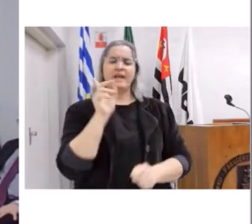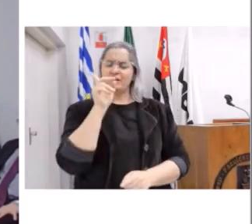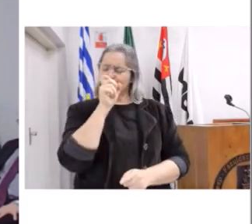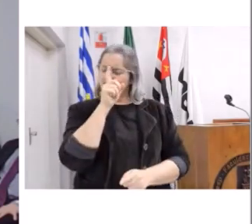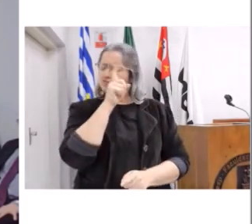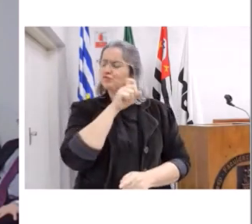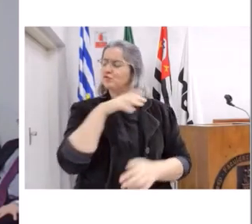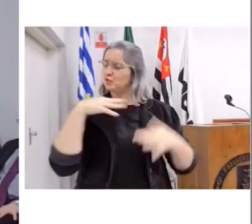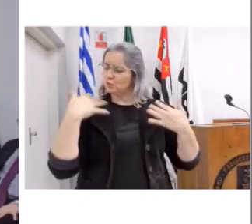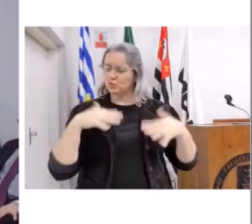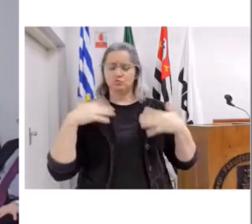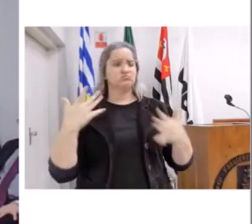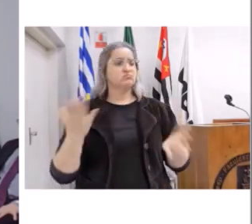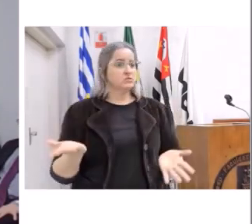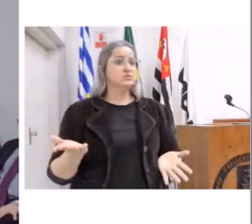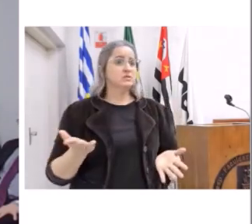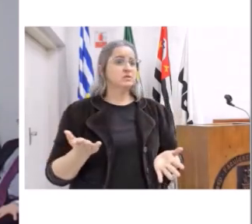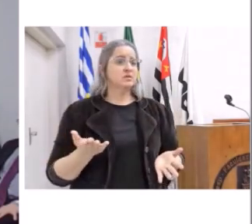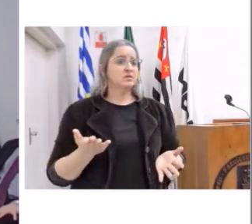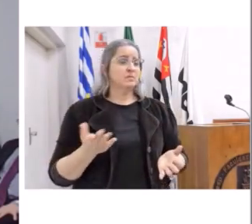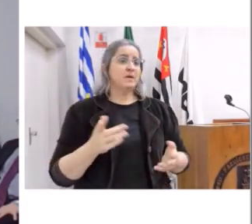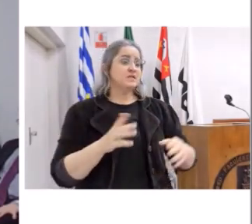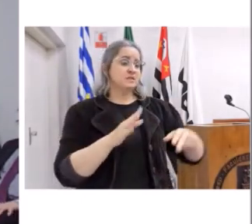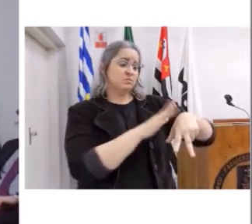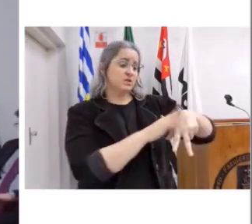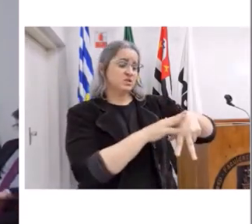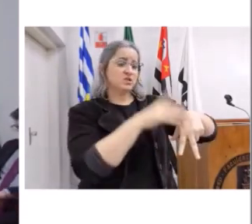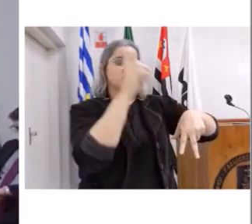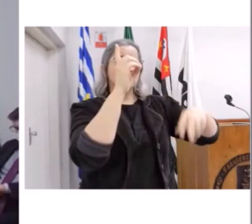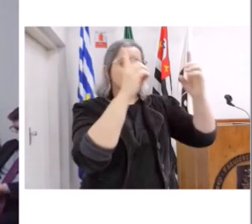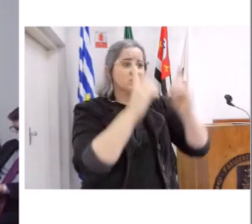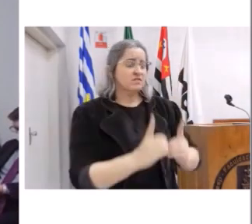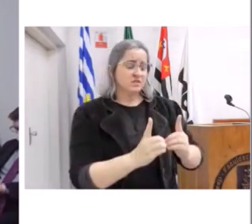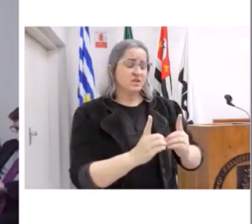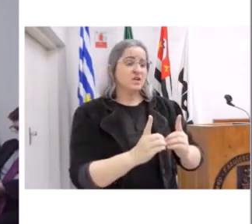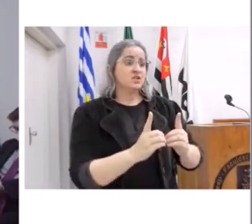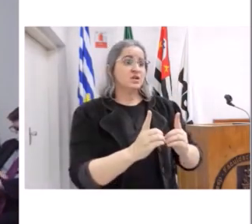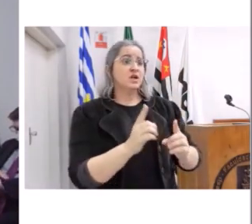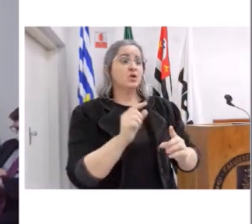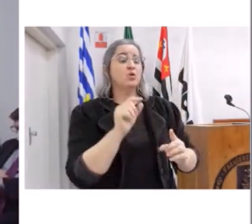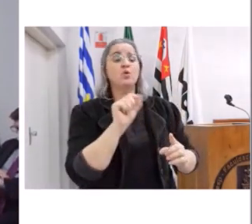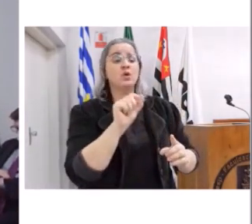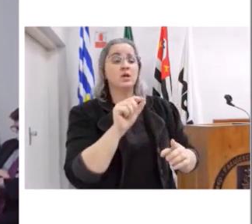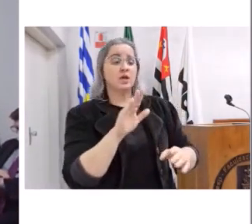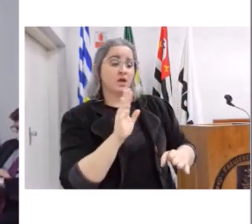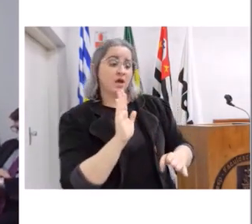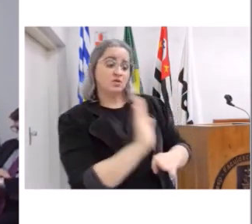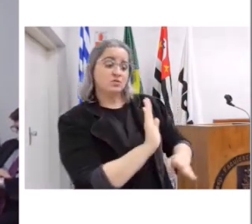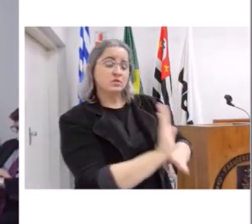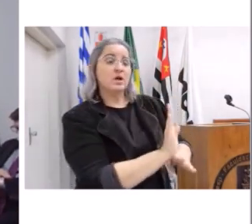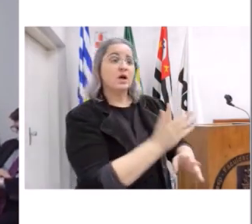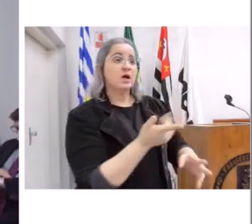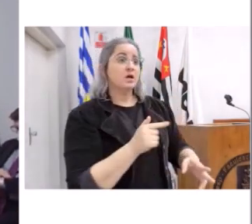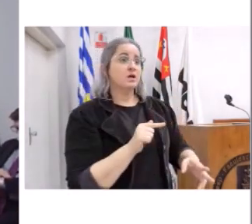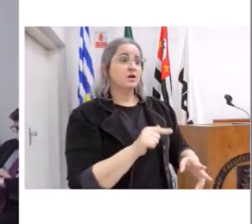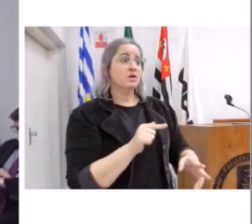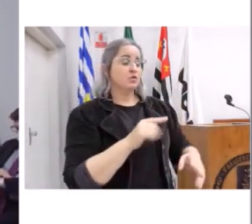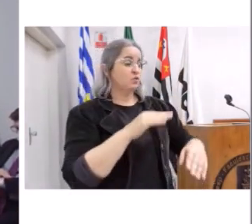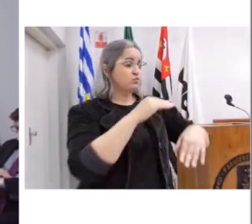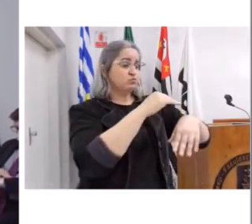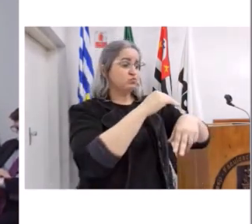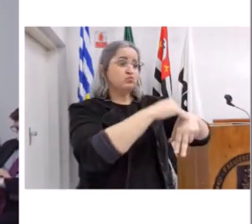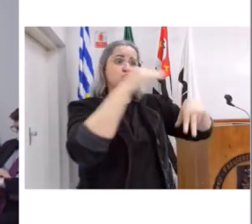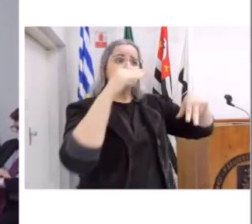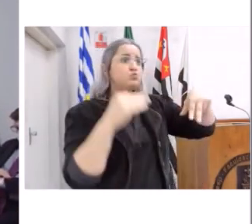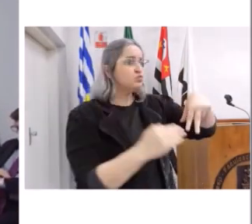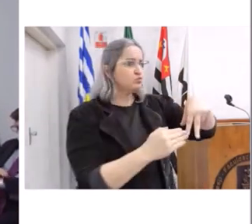essa a proposta da odontologia para pacientes com necessidades especiais. A proposta é trabalhar no paciente como um todo,